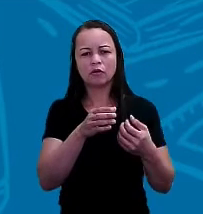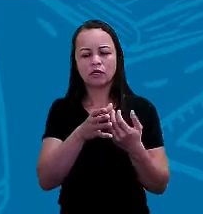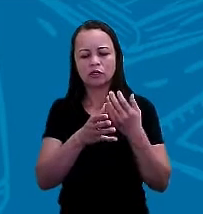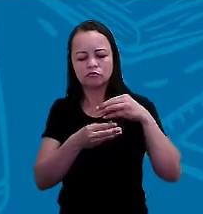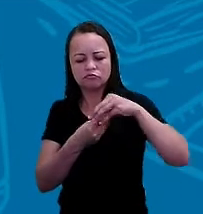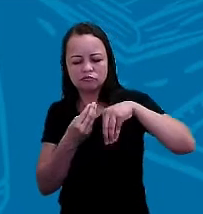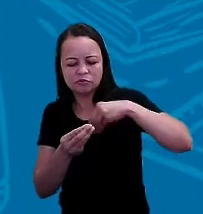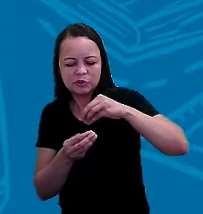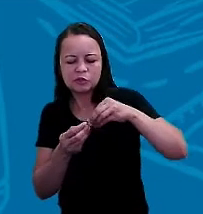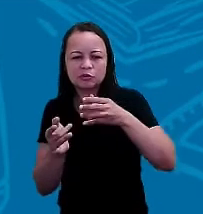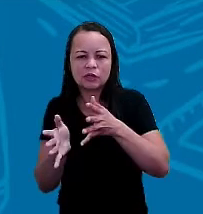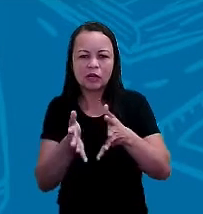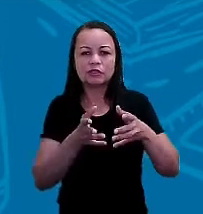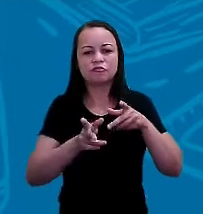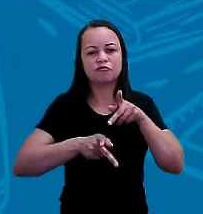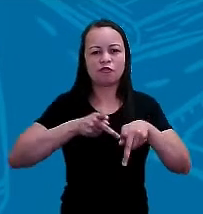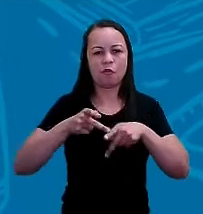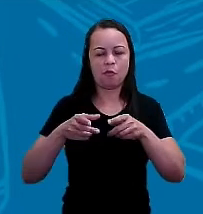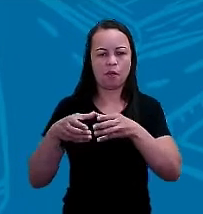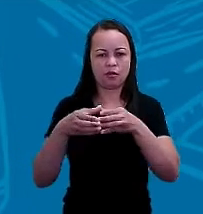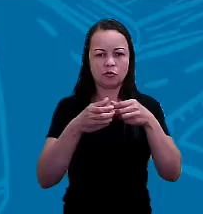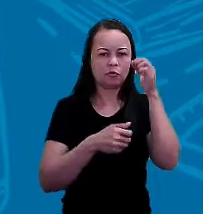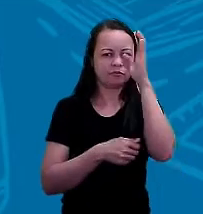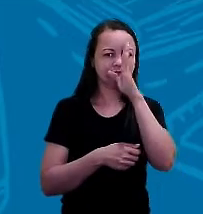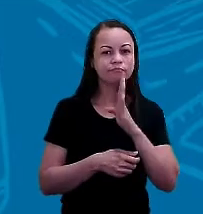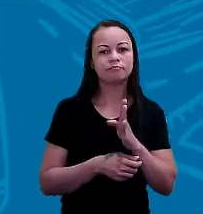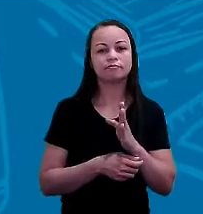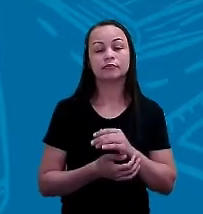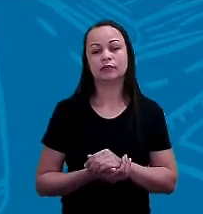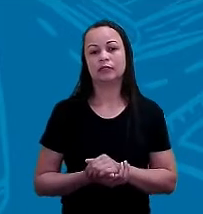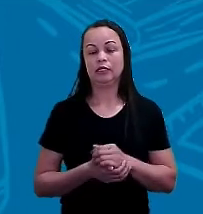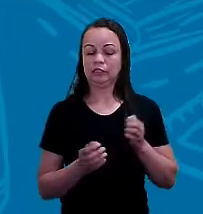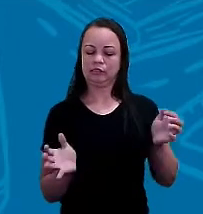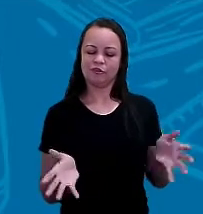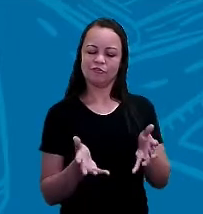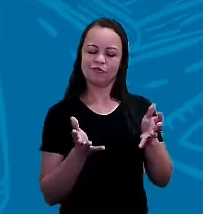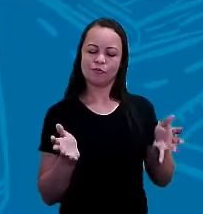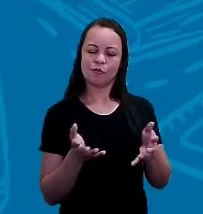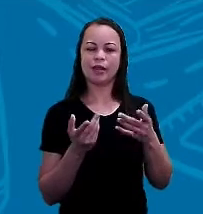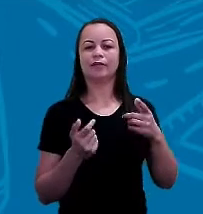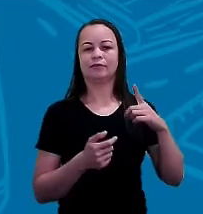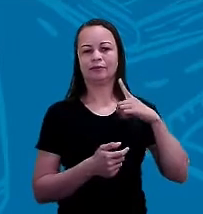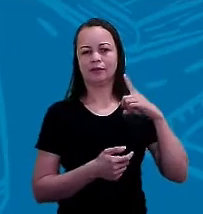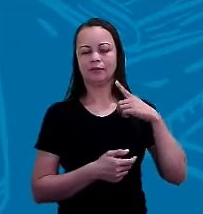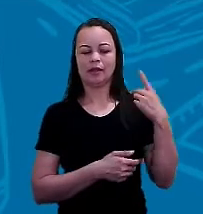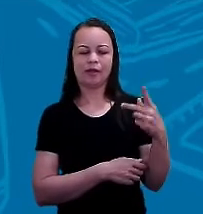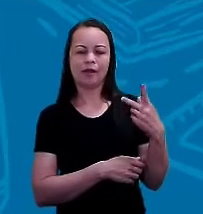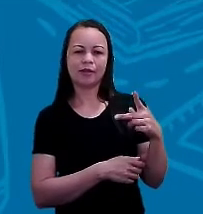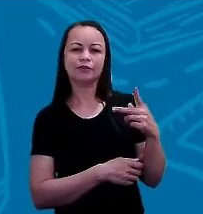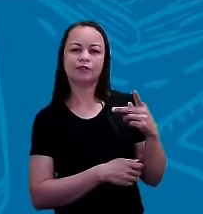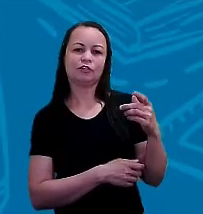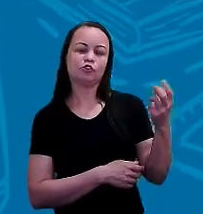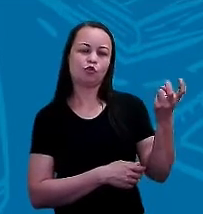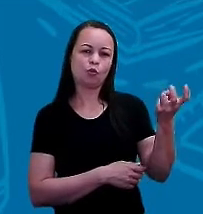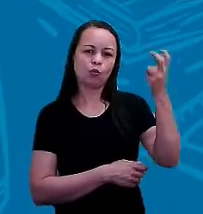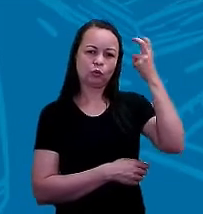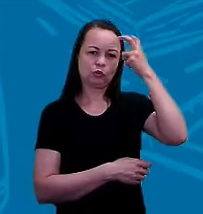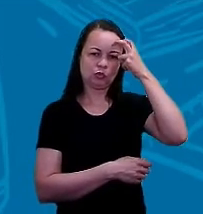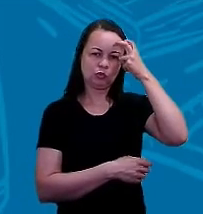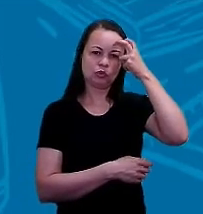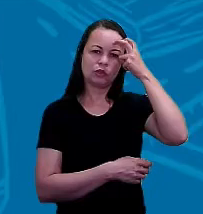povo brasileiro. E com isso, a gente tem influência dessas culturas de fora para